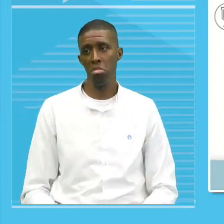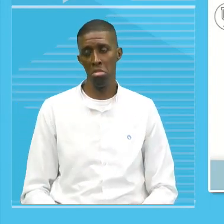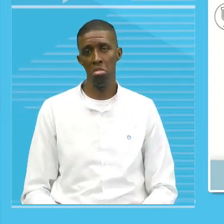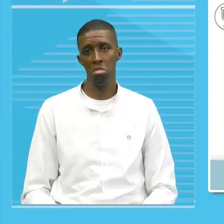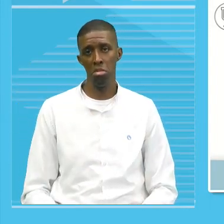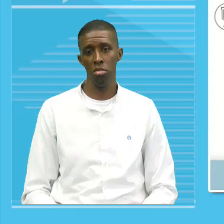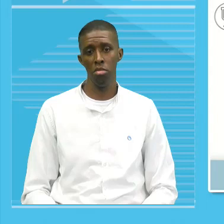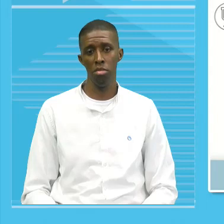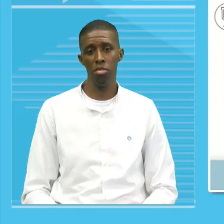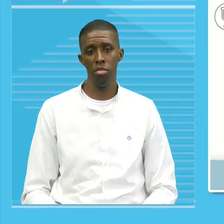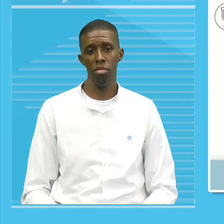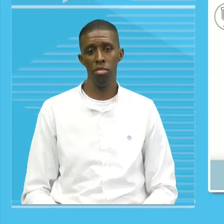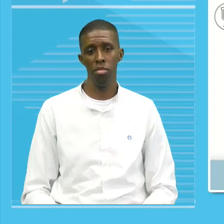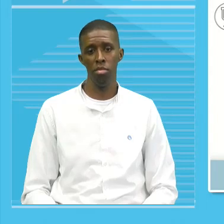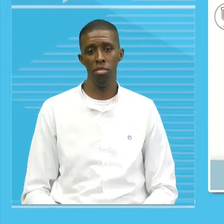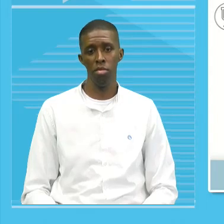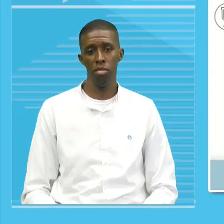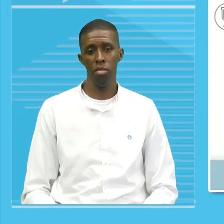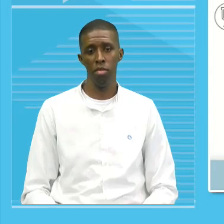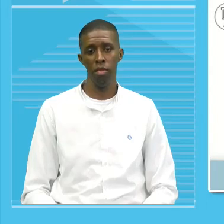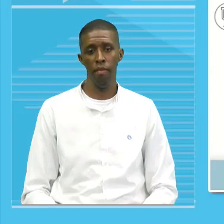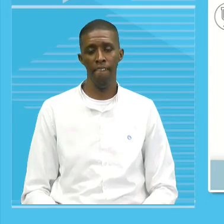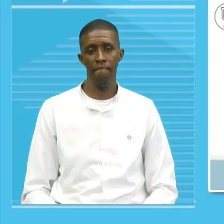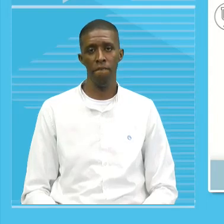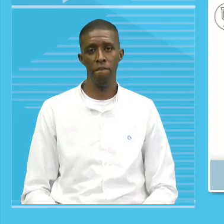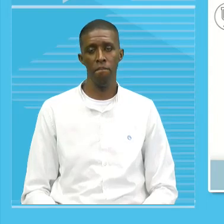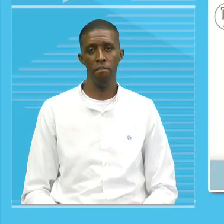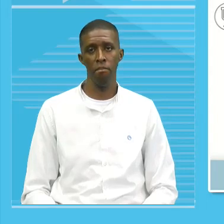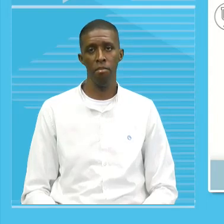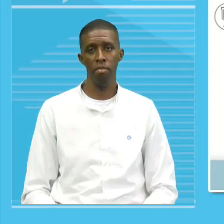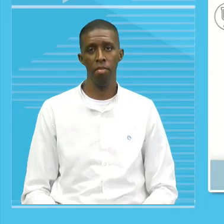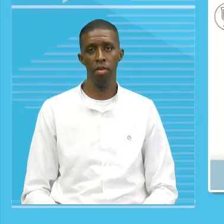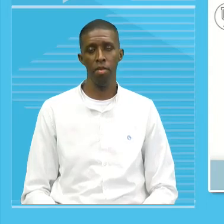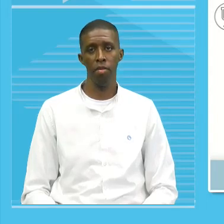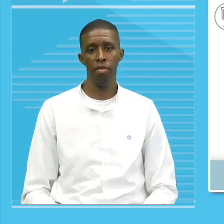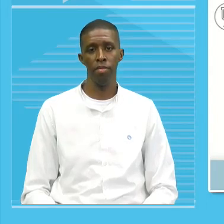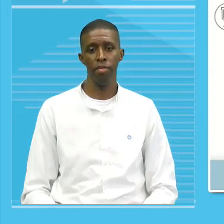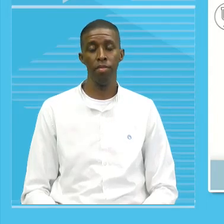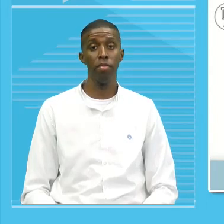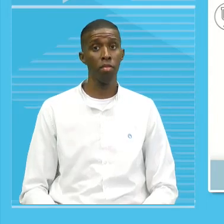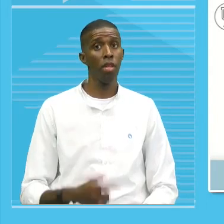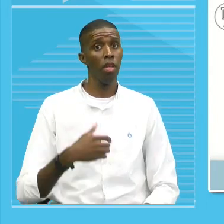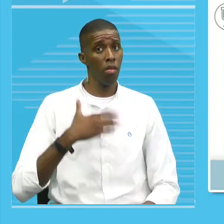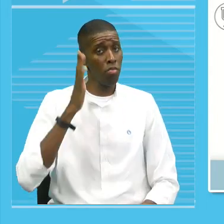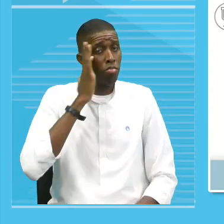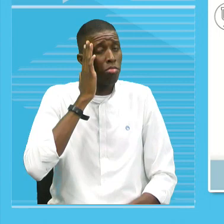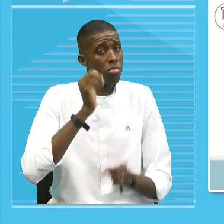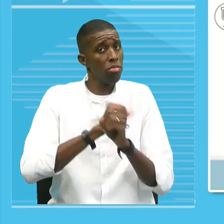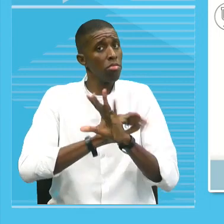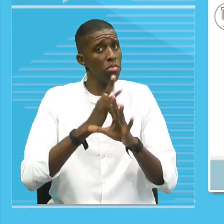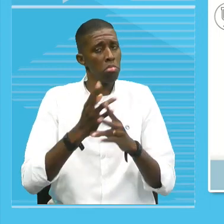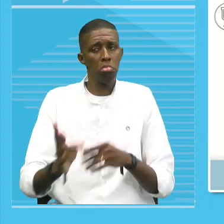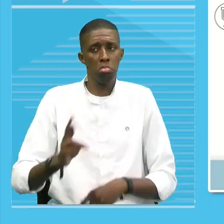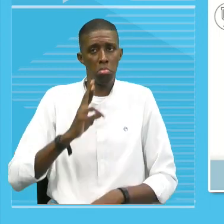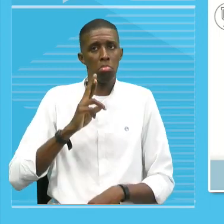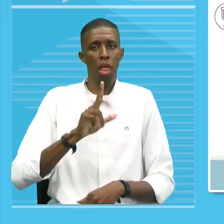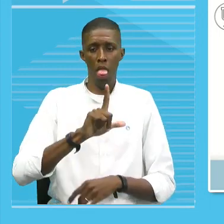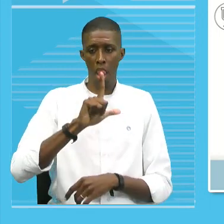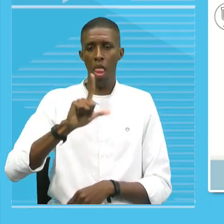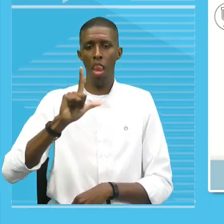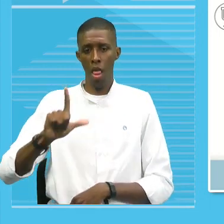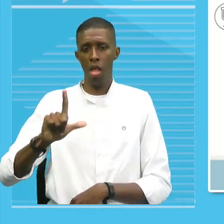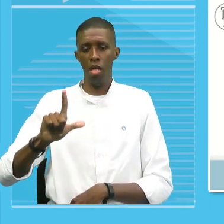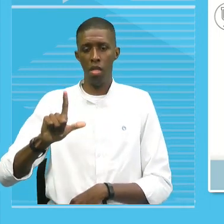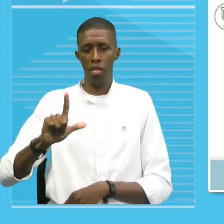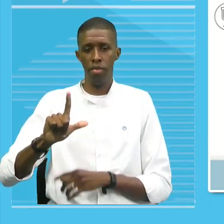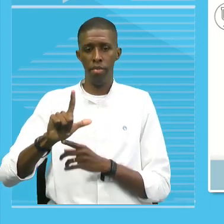eu entendi como foi a resposta ali mas vamos lembrar vocês estão fazendo aí né o